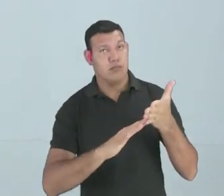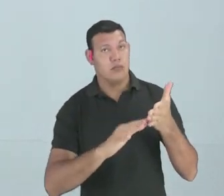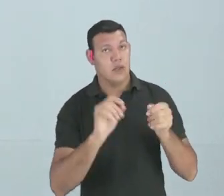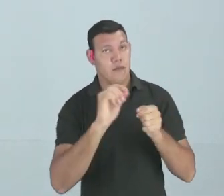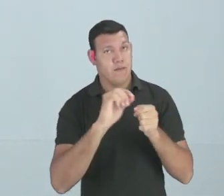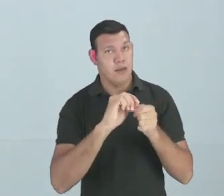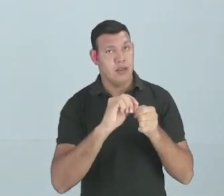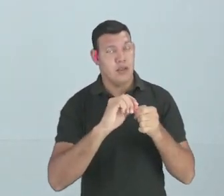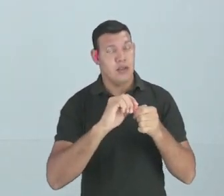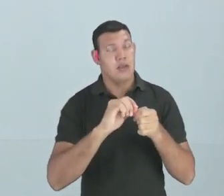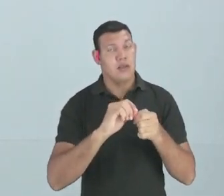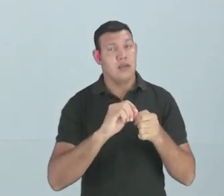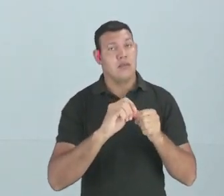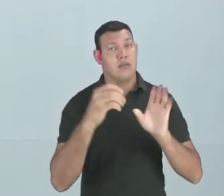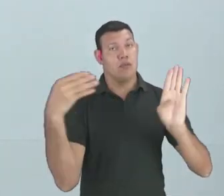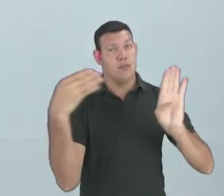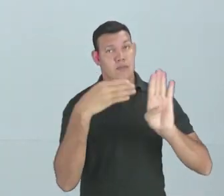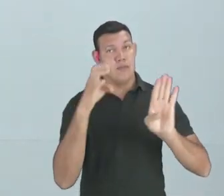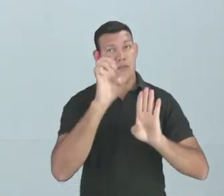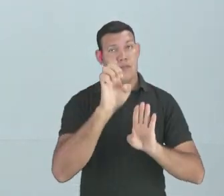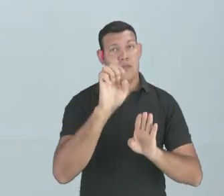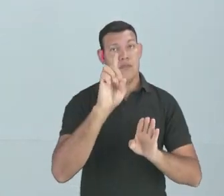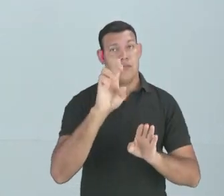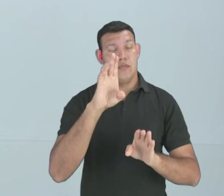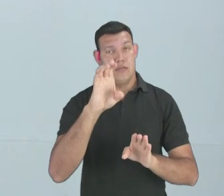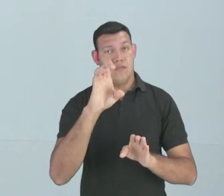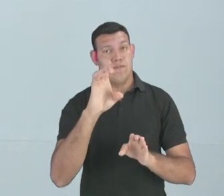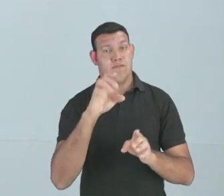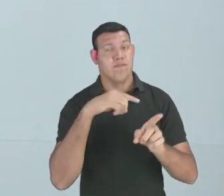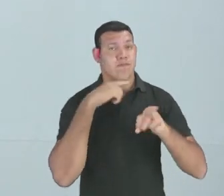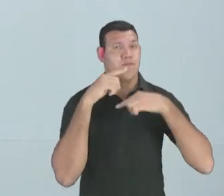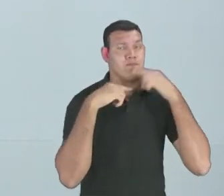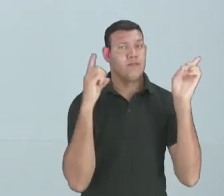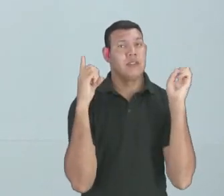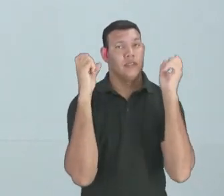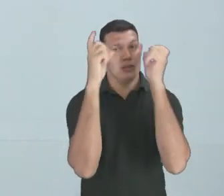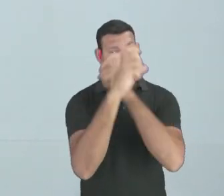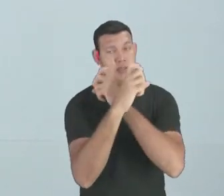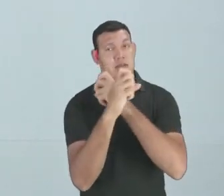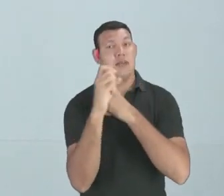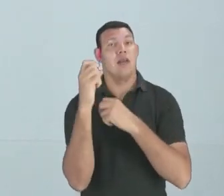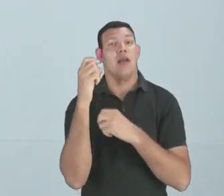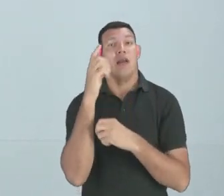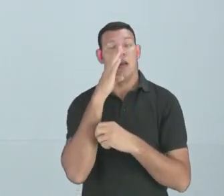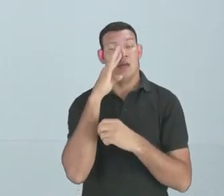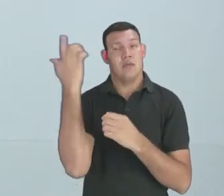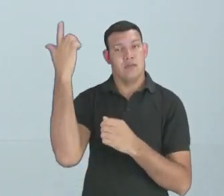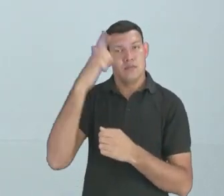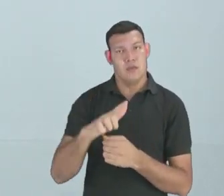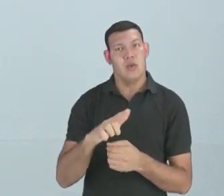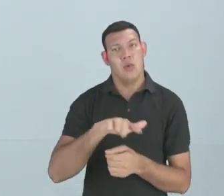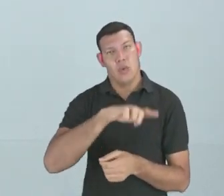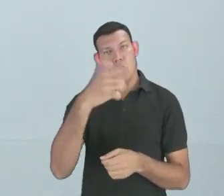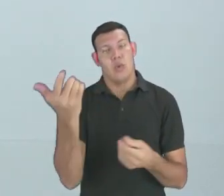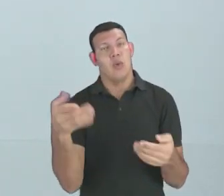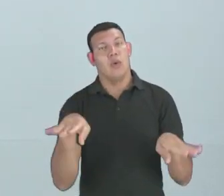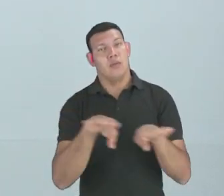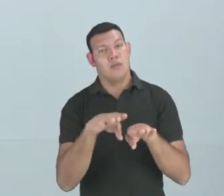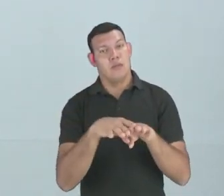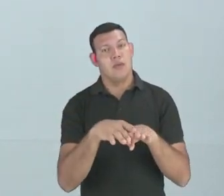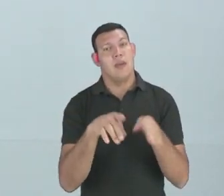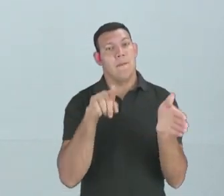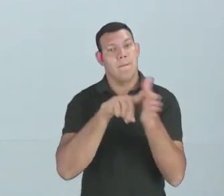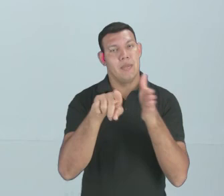lá na plataforma Eduque. Se não conseguirem, reveja essa aula ou outras aulas, procure o seu